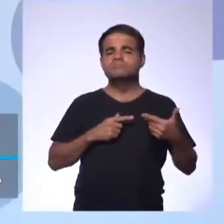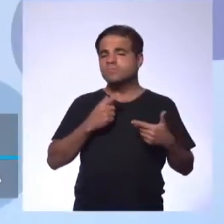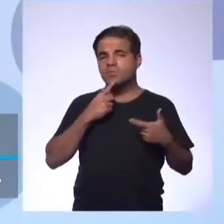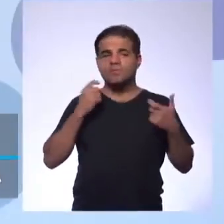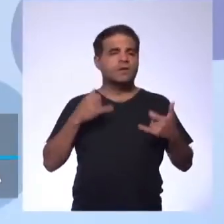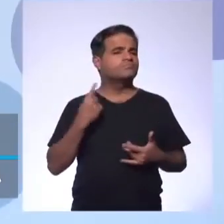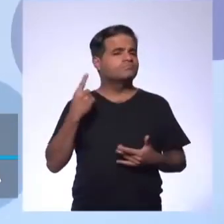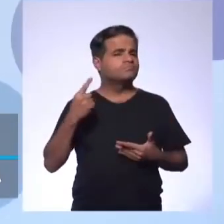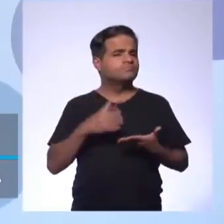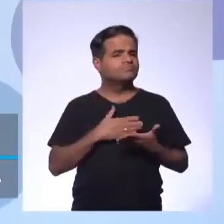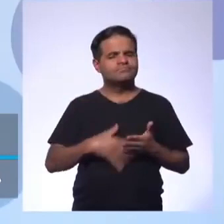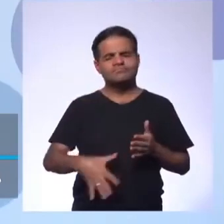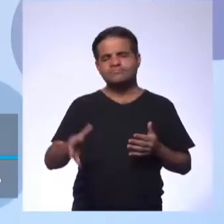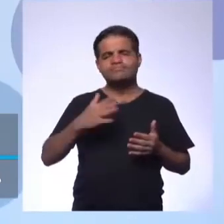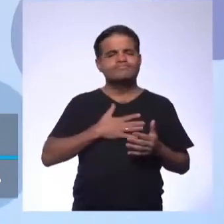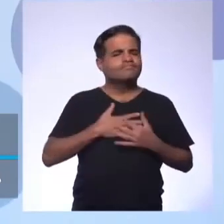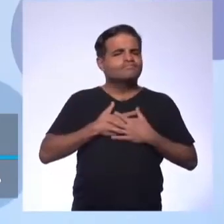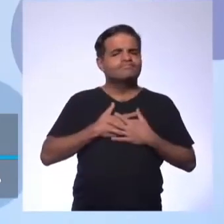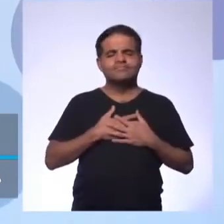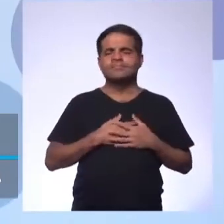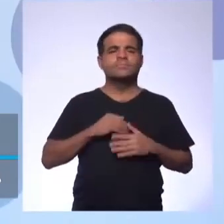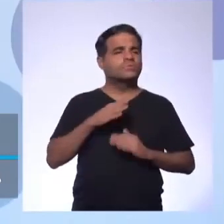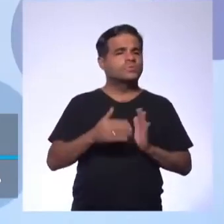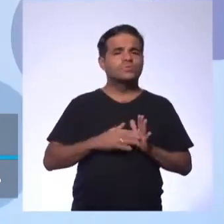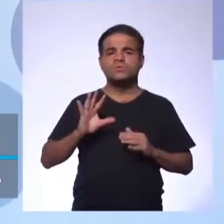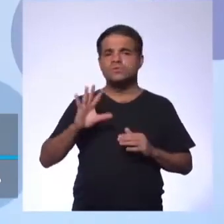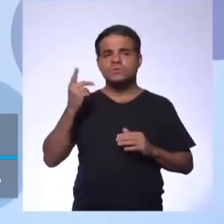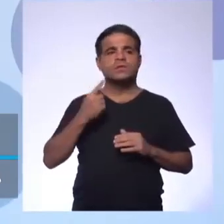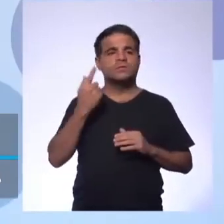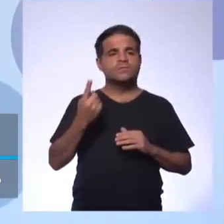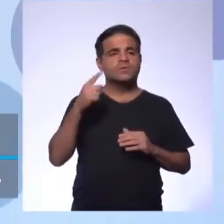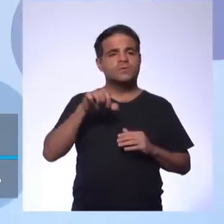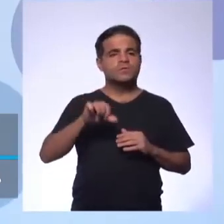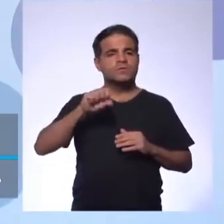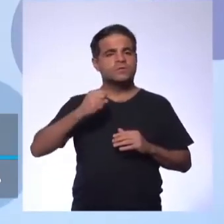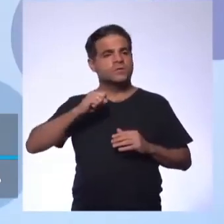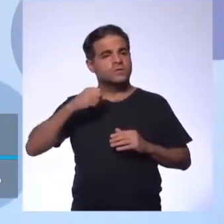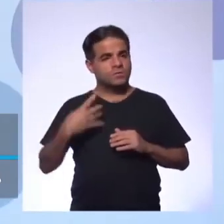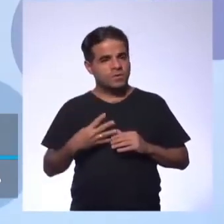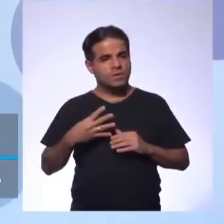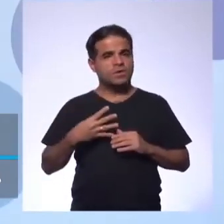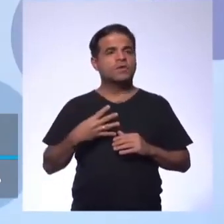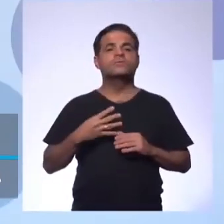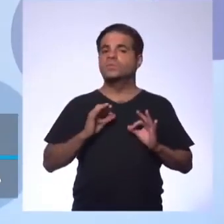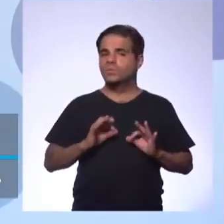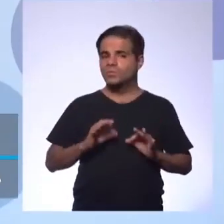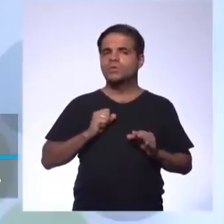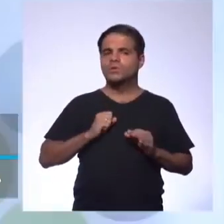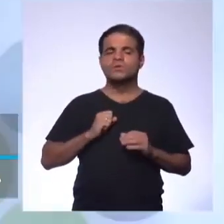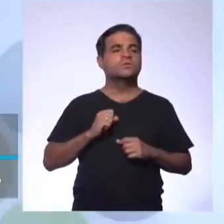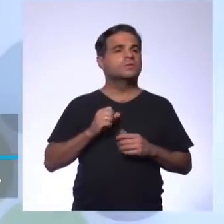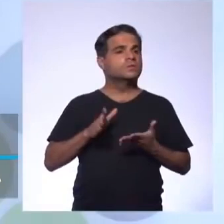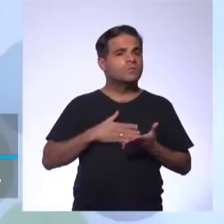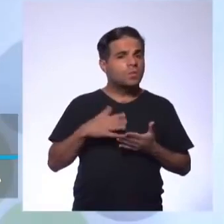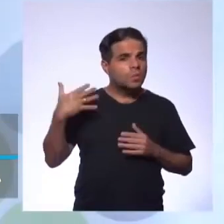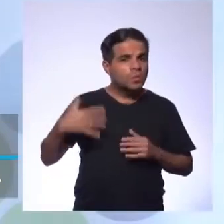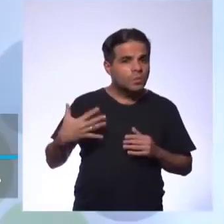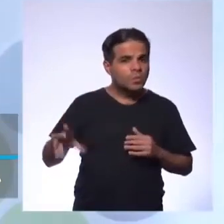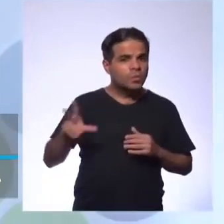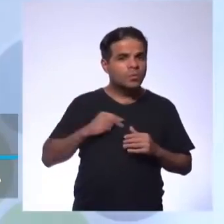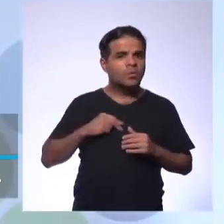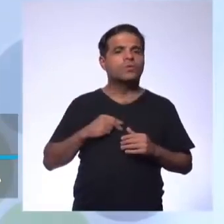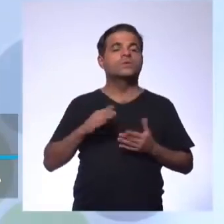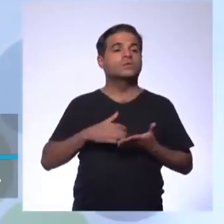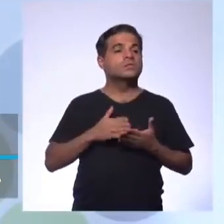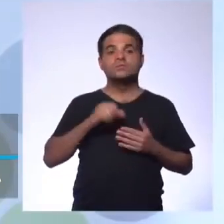falar de um aqui que está muito à cara do que está acontecendo, que é o 1984, de George Orwell. Nossa, livraço, hein? Esse